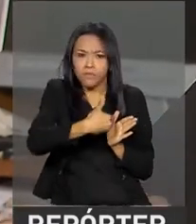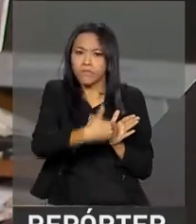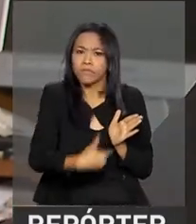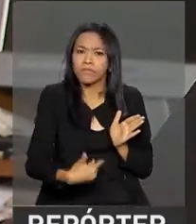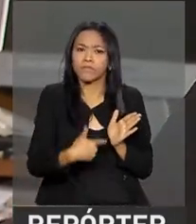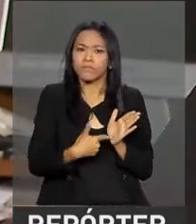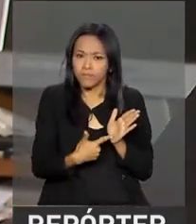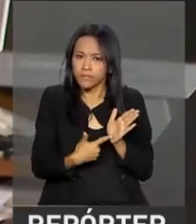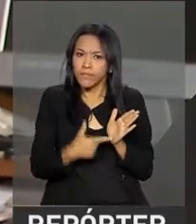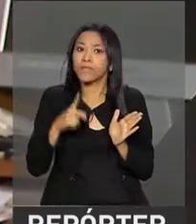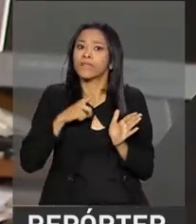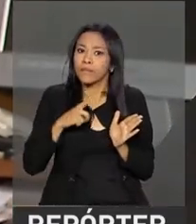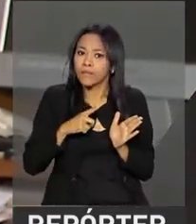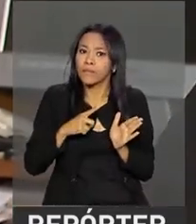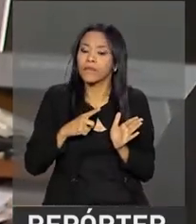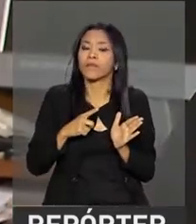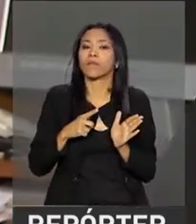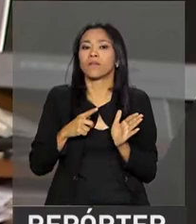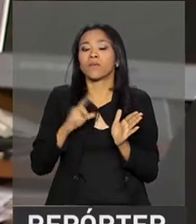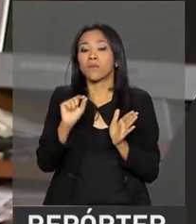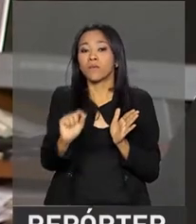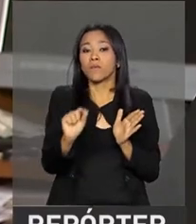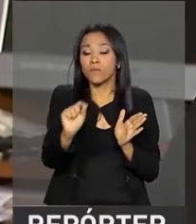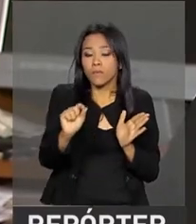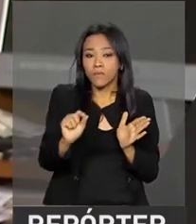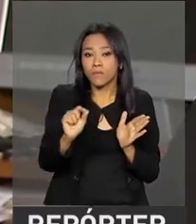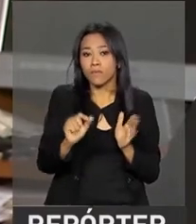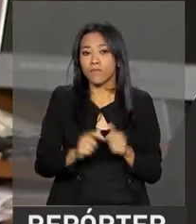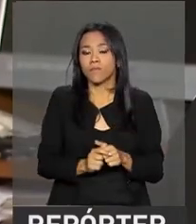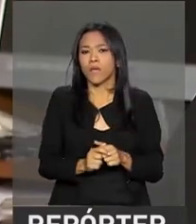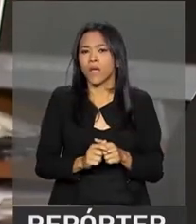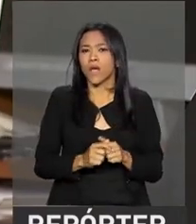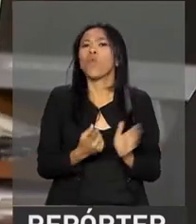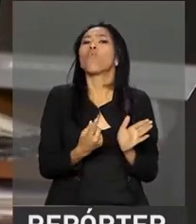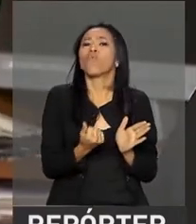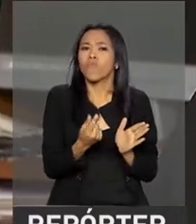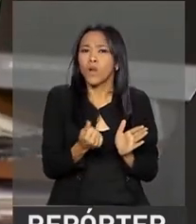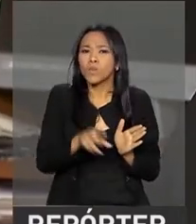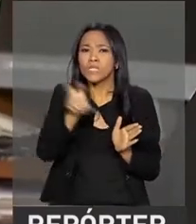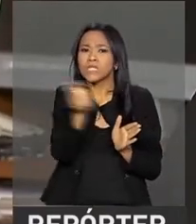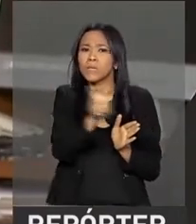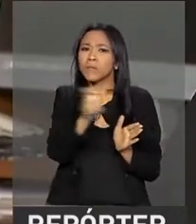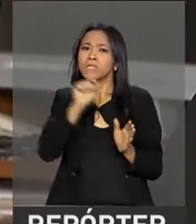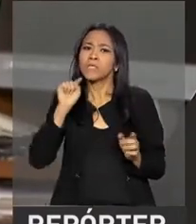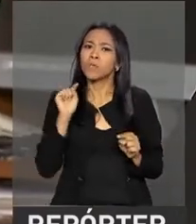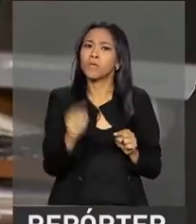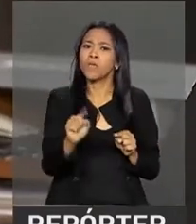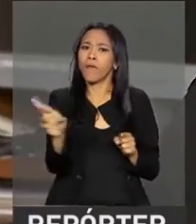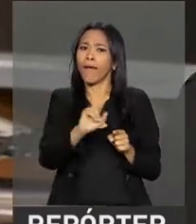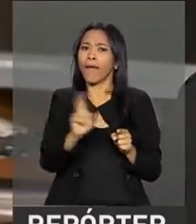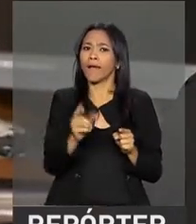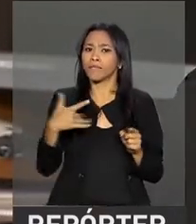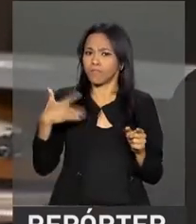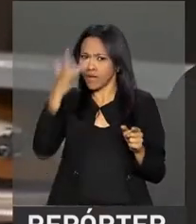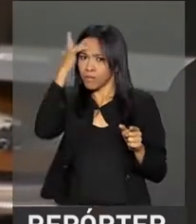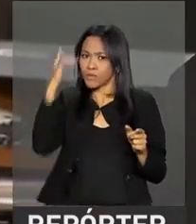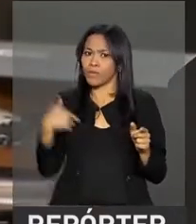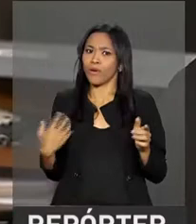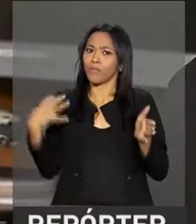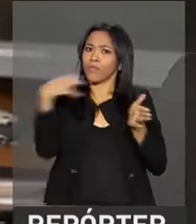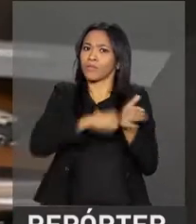que tem condições de um valor de 55 mil reais à disposição dessa